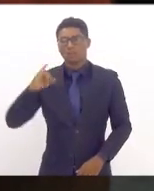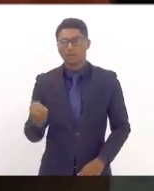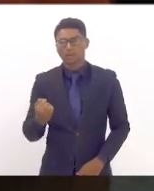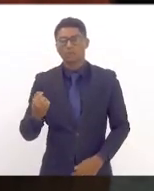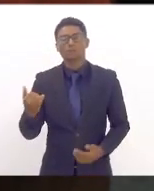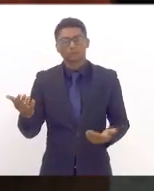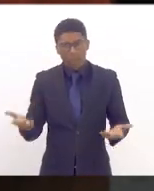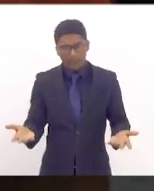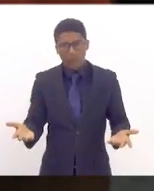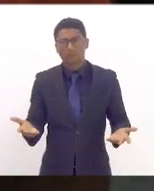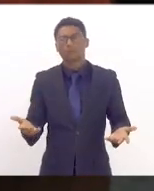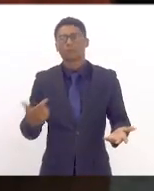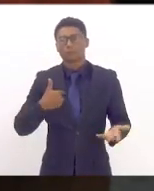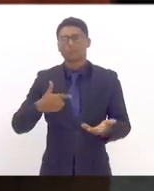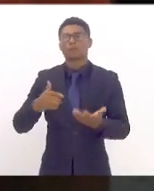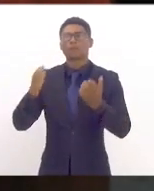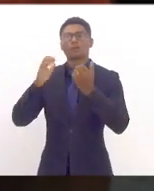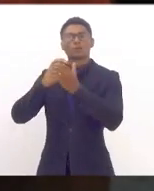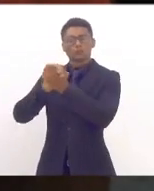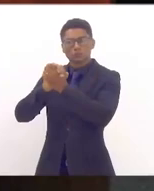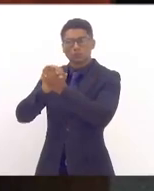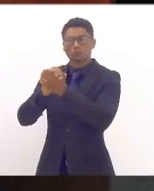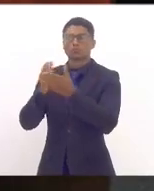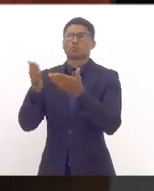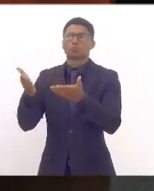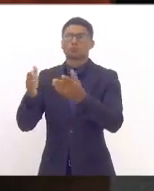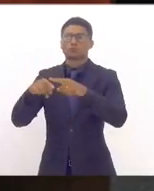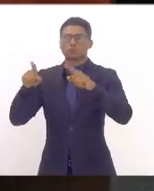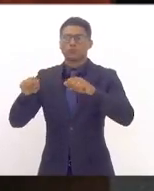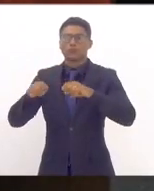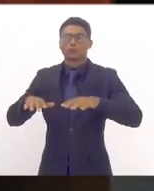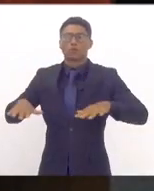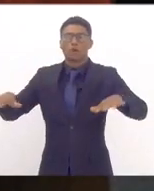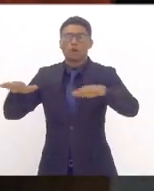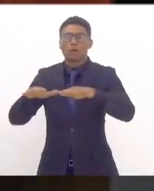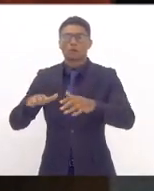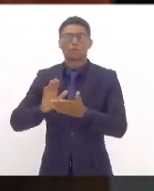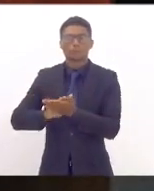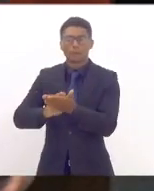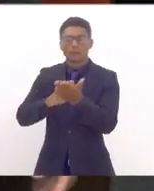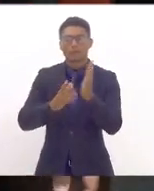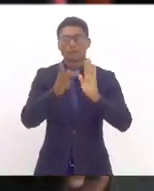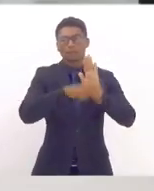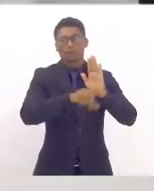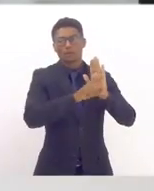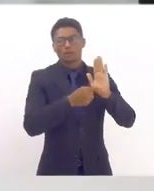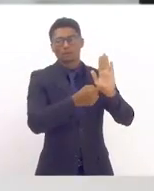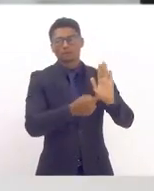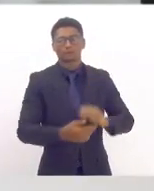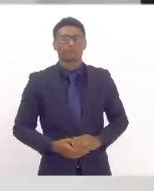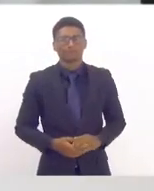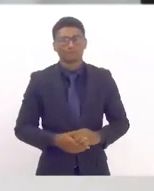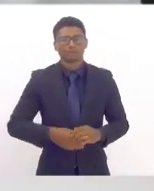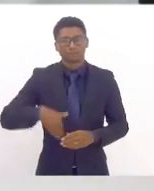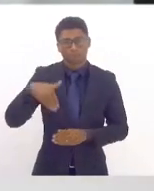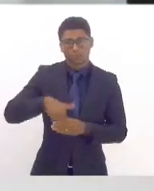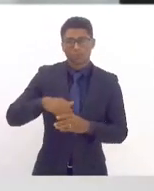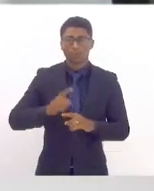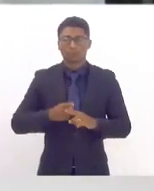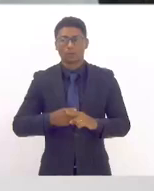portanto minha saudação Alfa perde nessa saudação aos seus servidores Parabéns ao projeto declaração de voto senhor